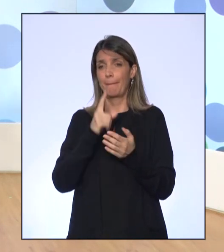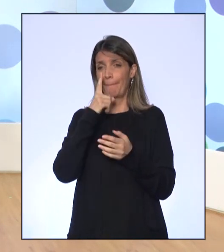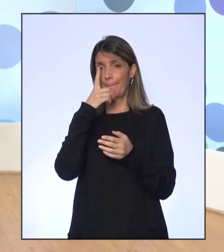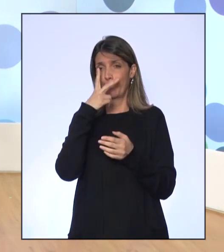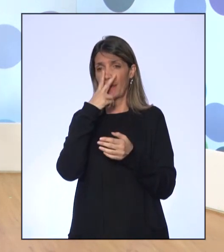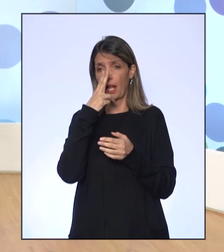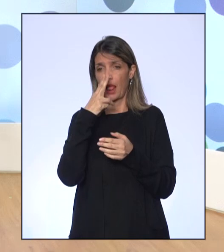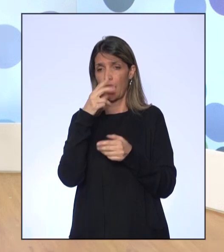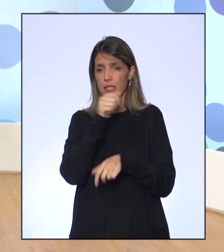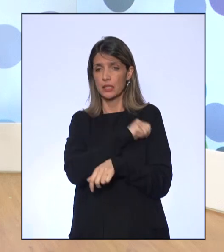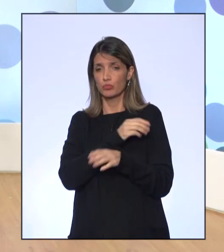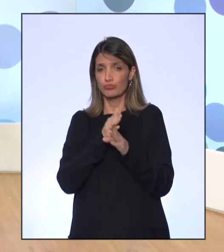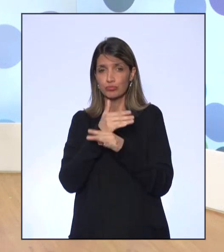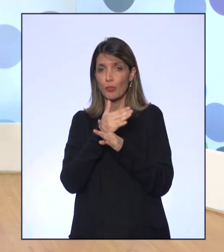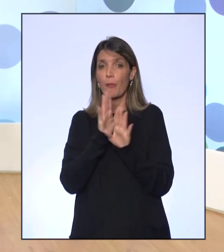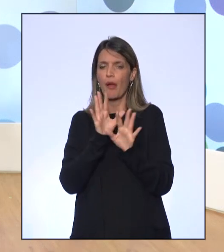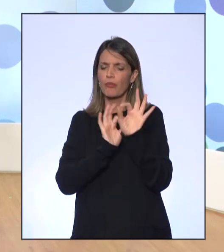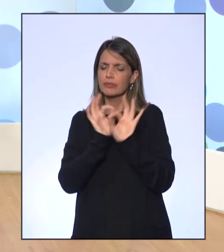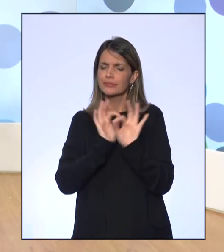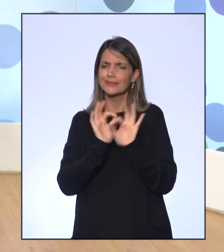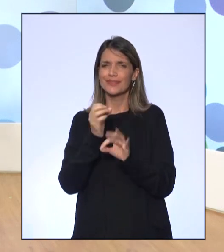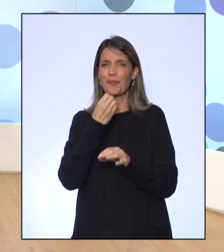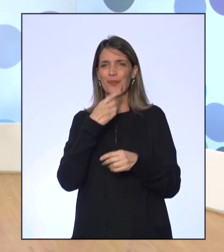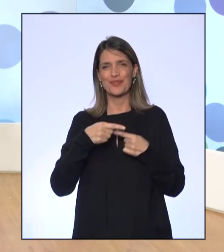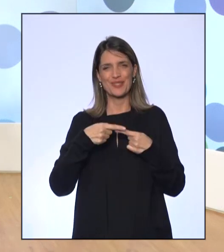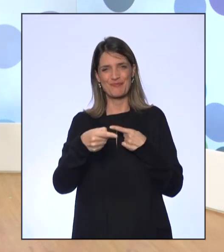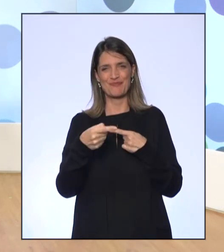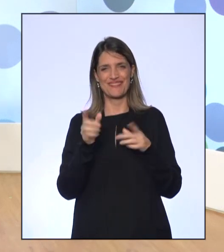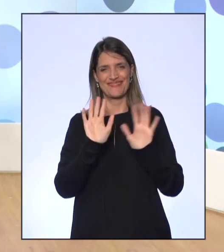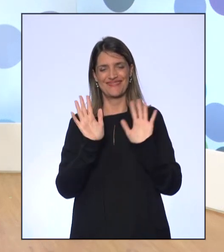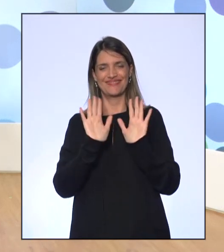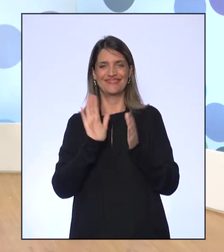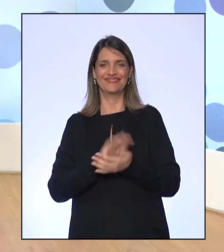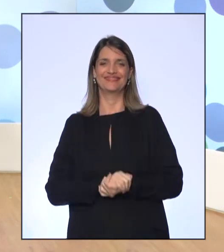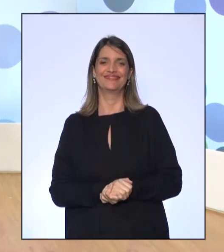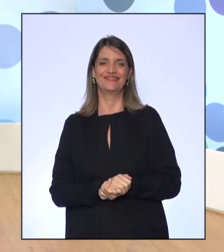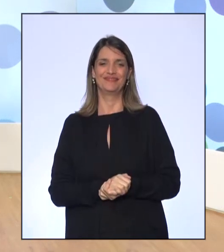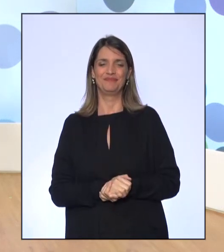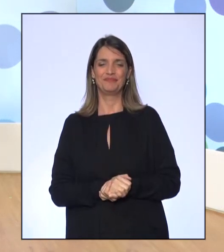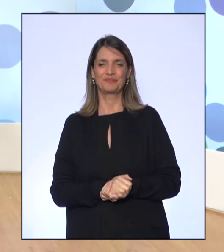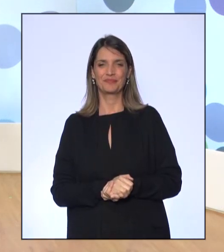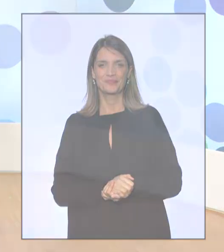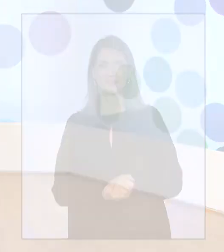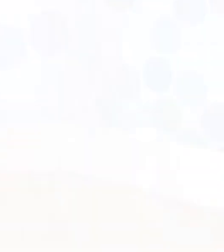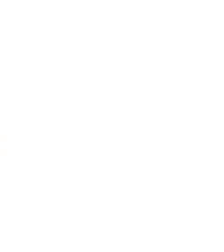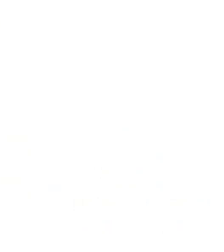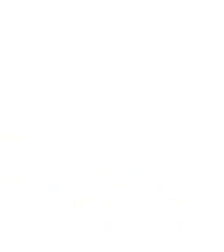é questão de organização. Fiquem bem, boa semana e bons estudos. Obrigado, tchau, tchau.